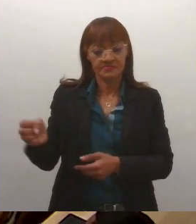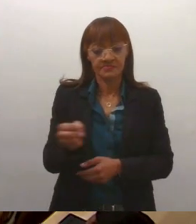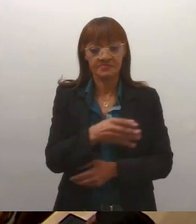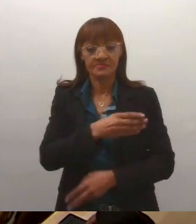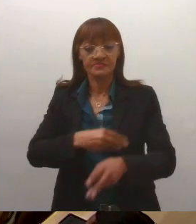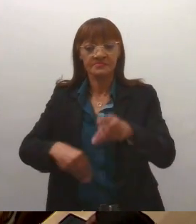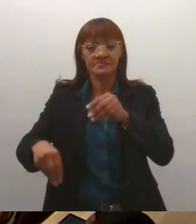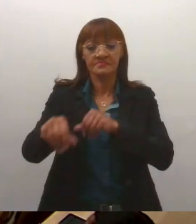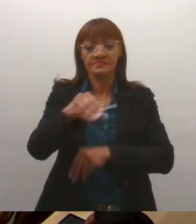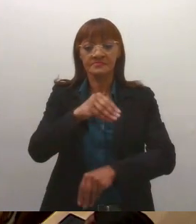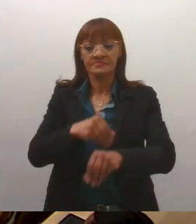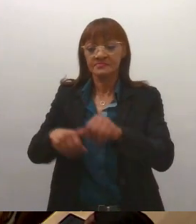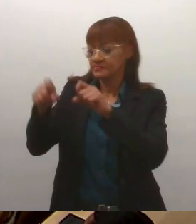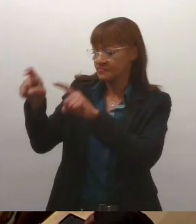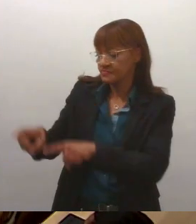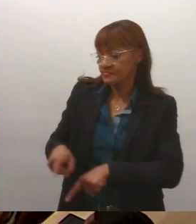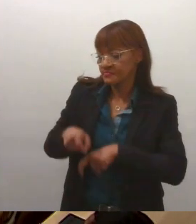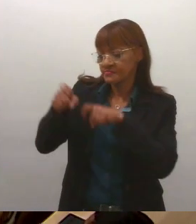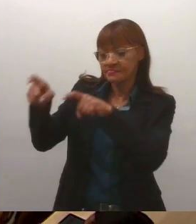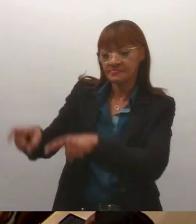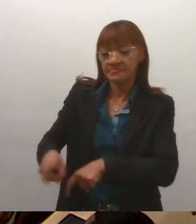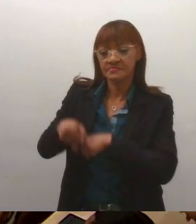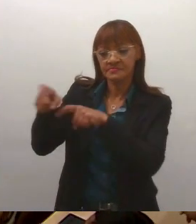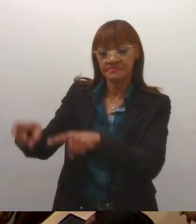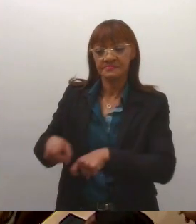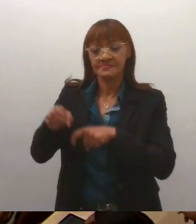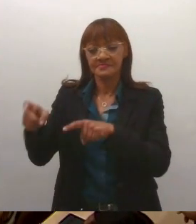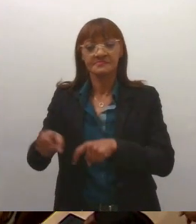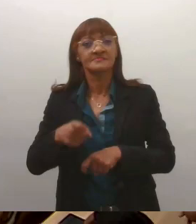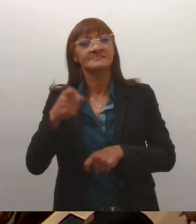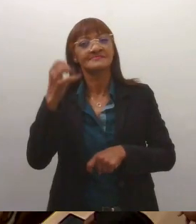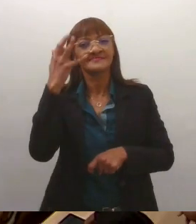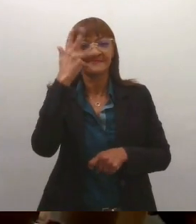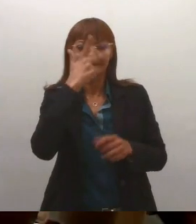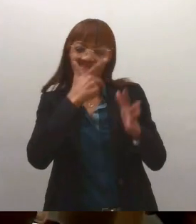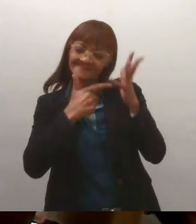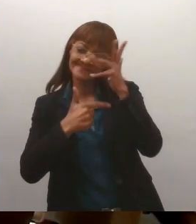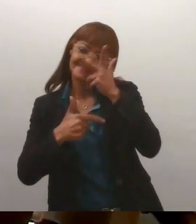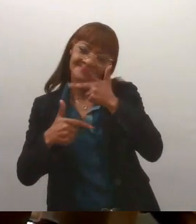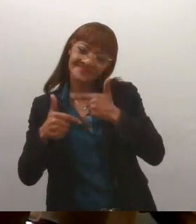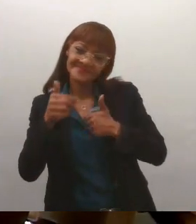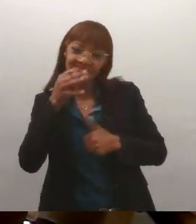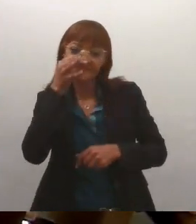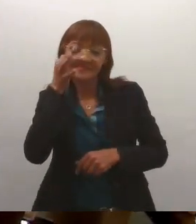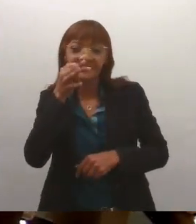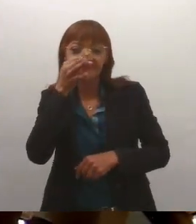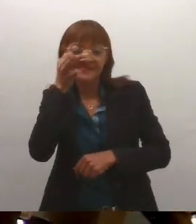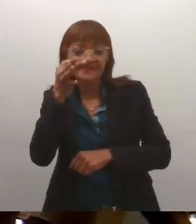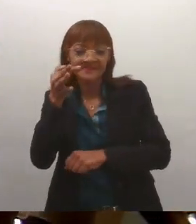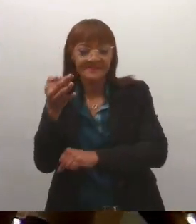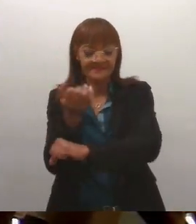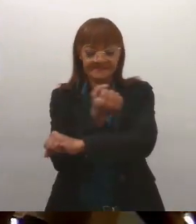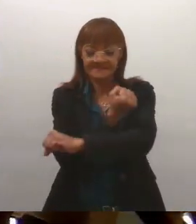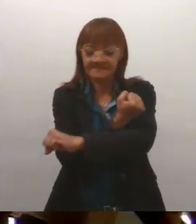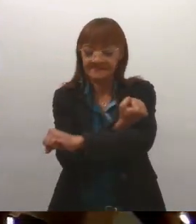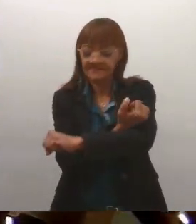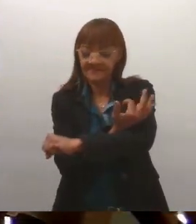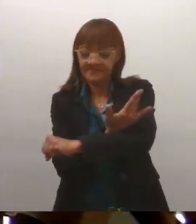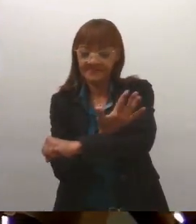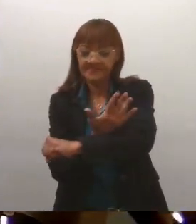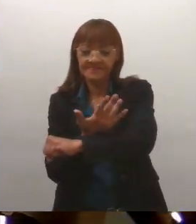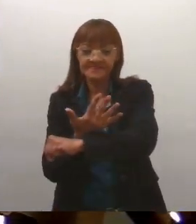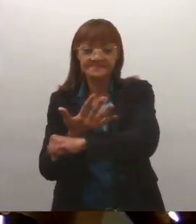garrido, teus risonhos lindos, campos têm mais flores. Nossos bosques têm mais